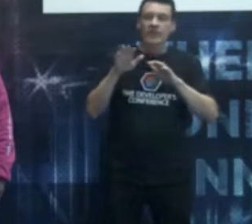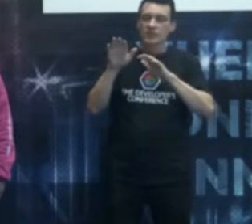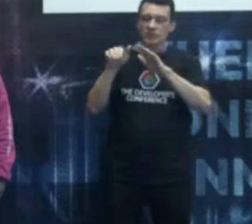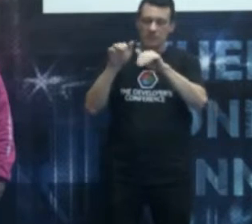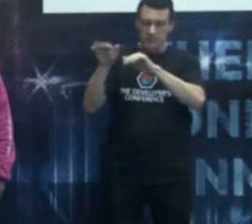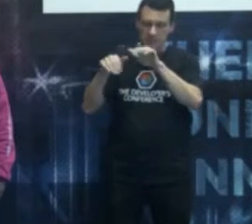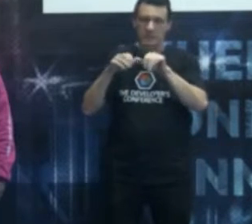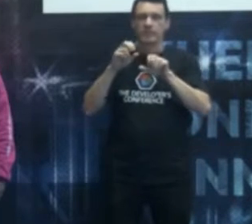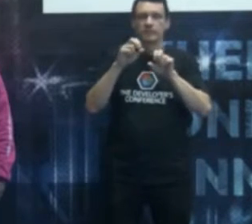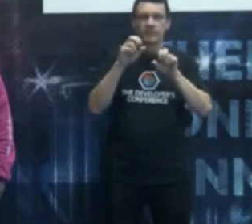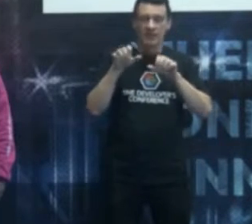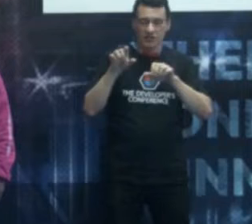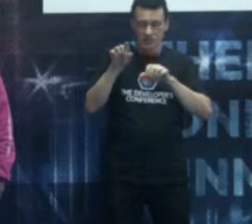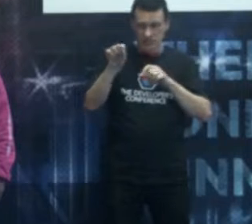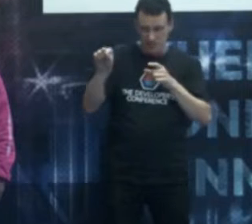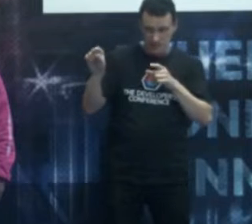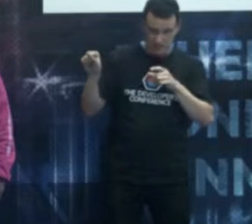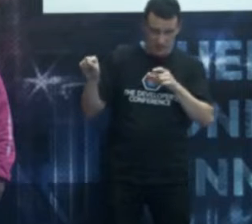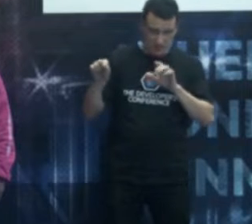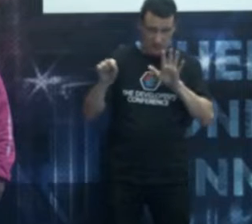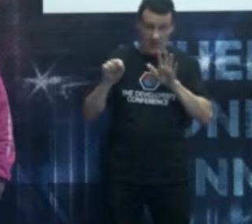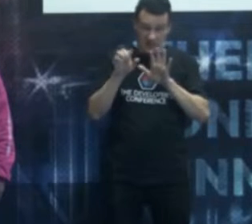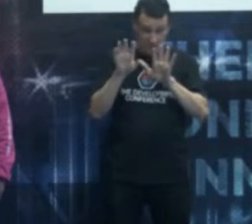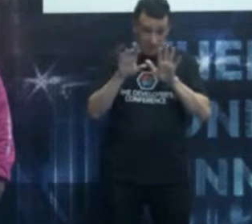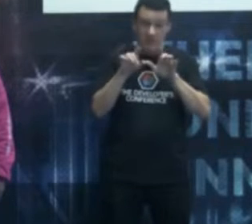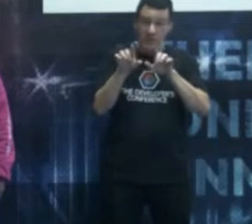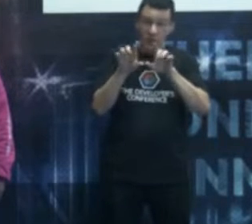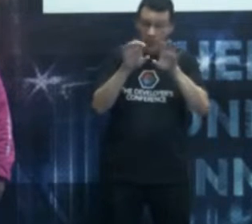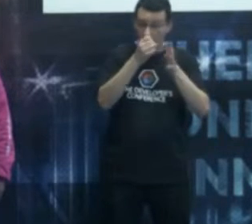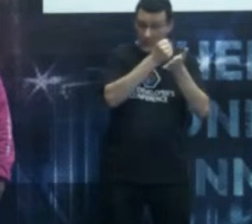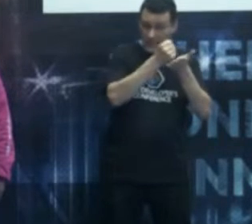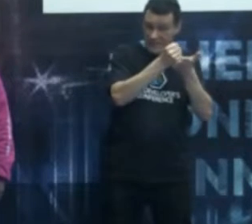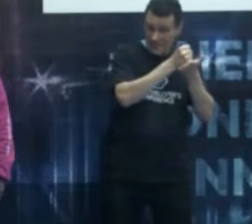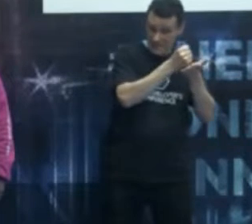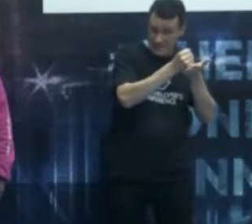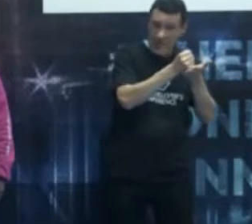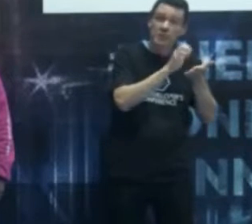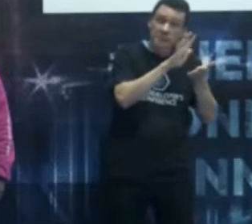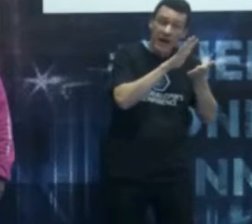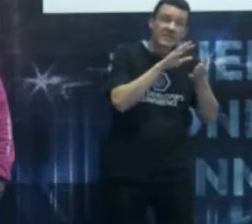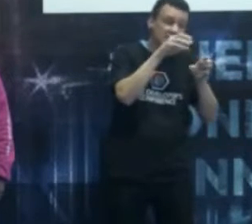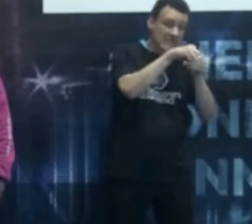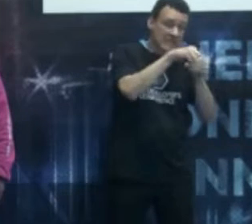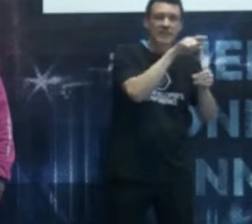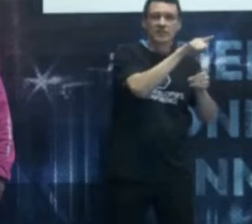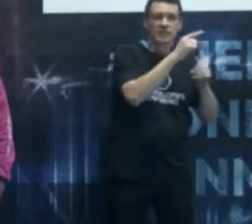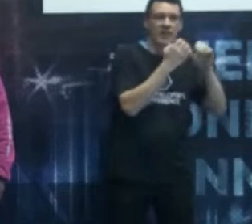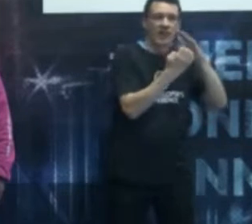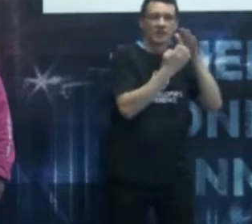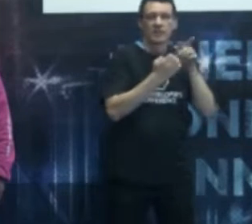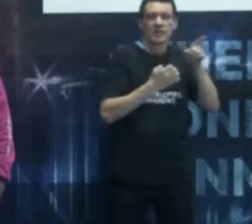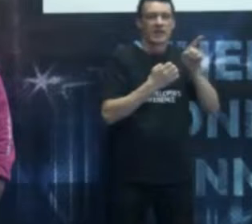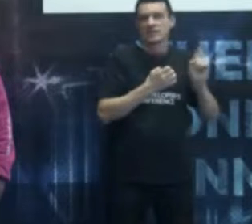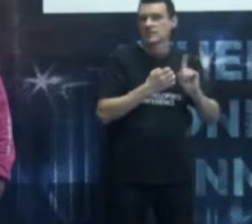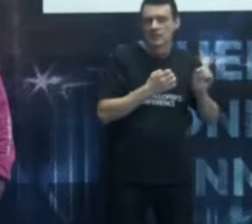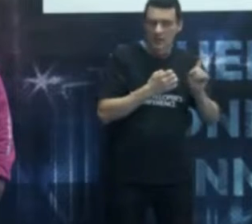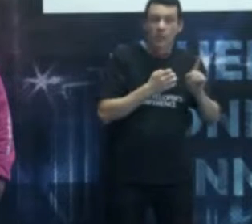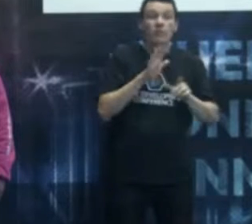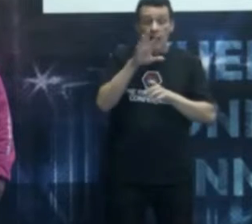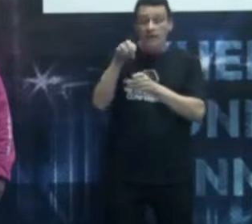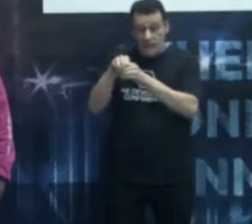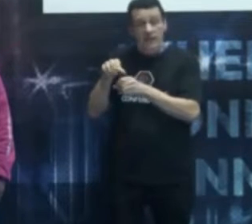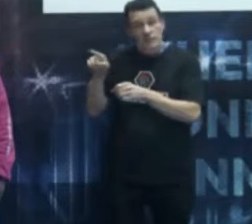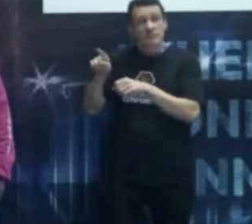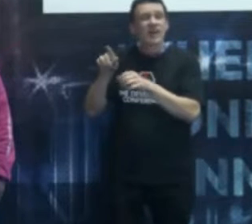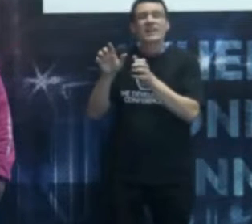pessoas estavam dentro da ASIC, fazendo serviço lá, eu falei, gente, eu não sei aonde eu vou chegar, né, com o meu trabalho,